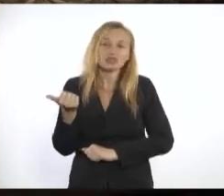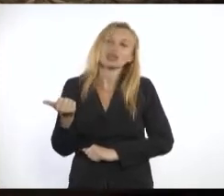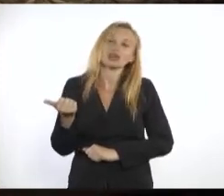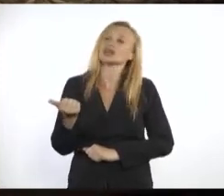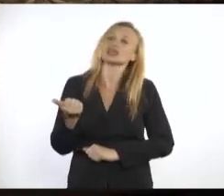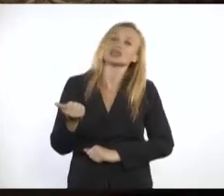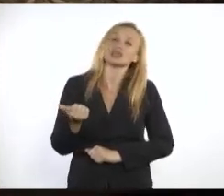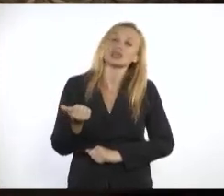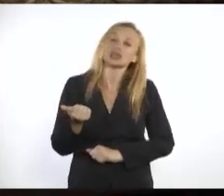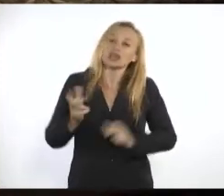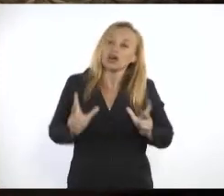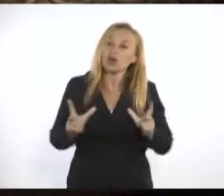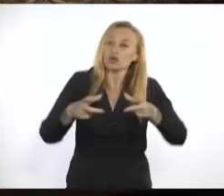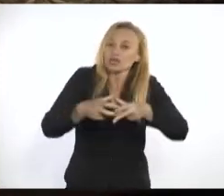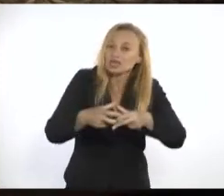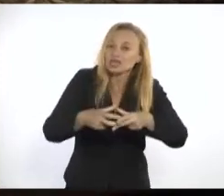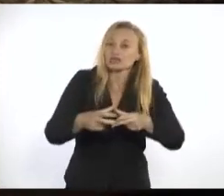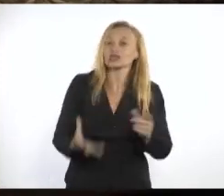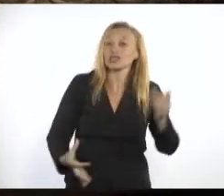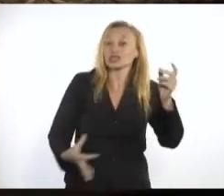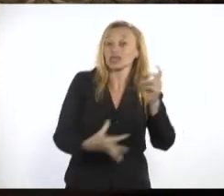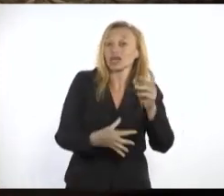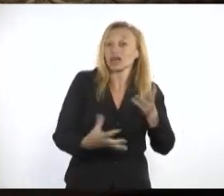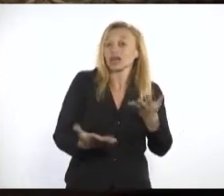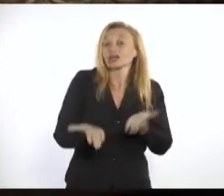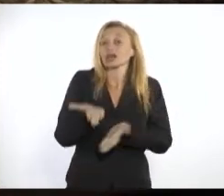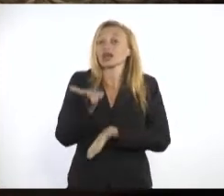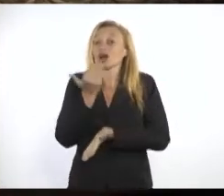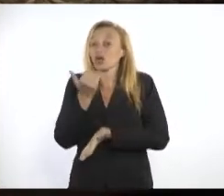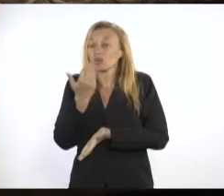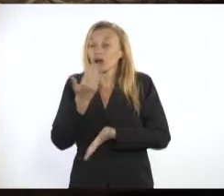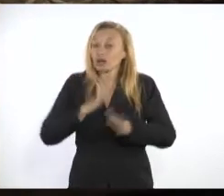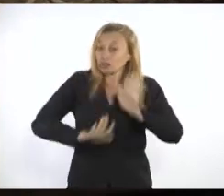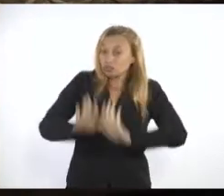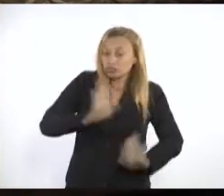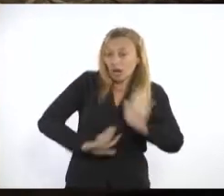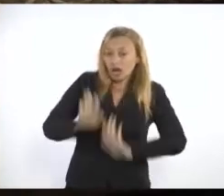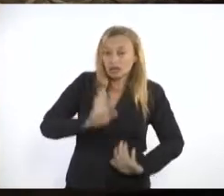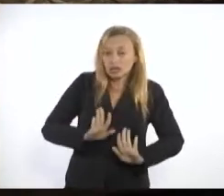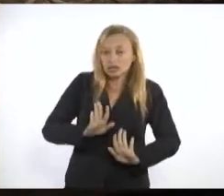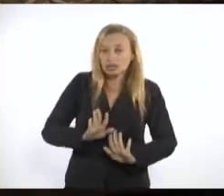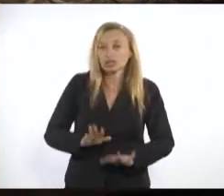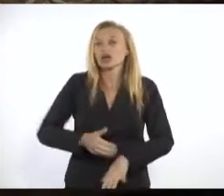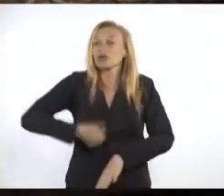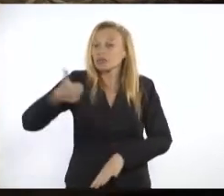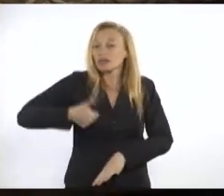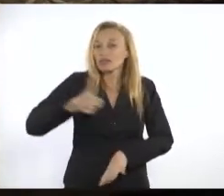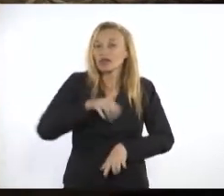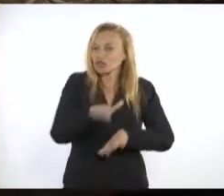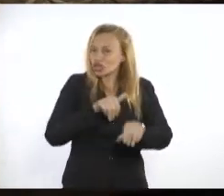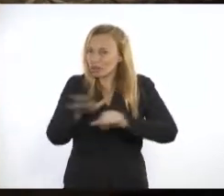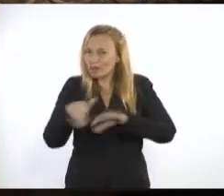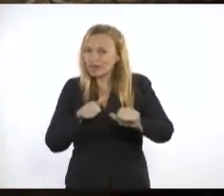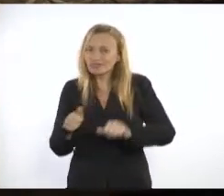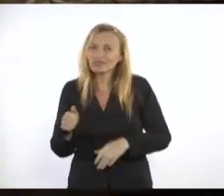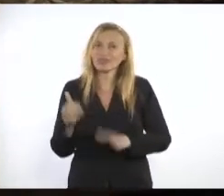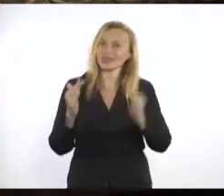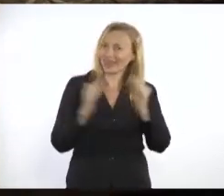Comissão de Segurança Alimentar, para compor o primeiro chamamento dessa